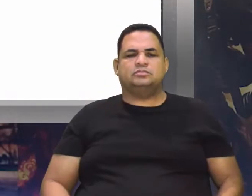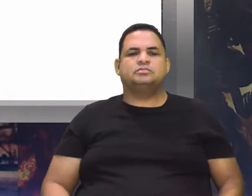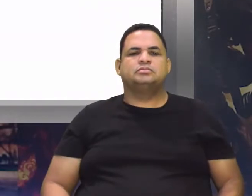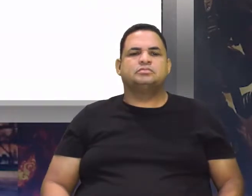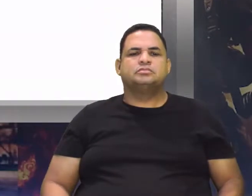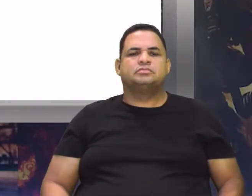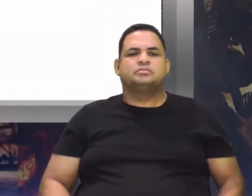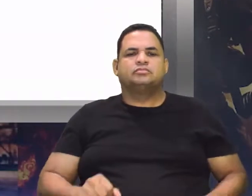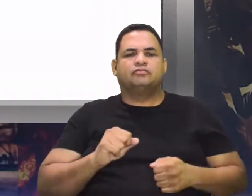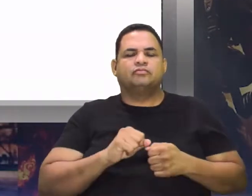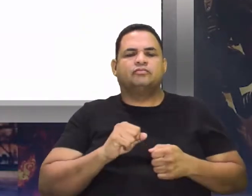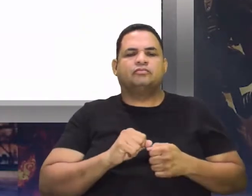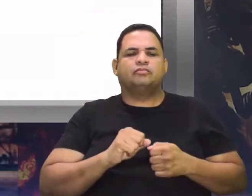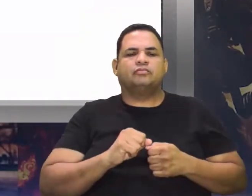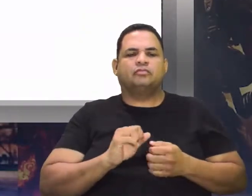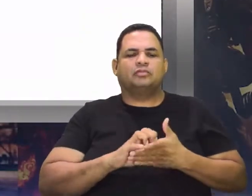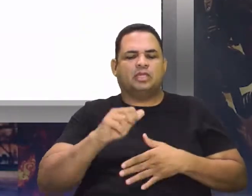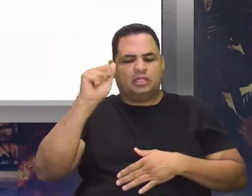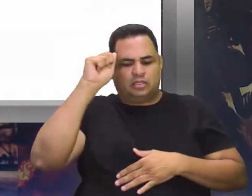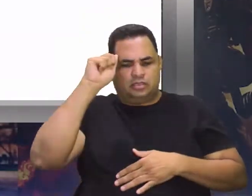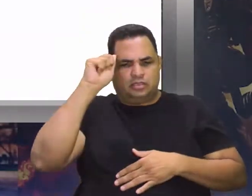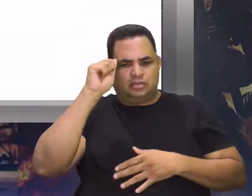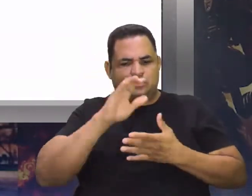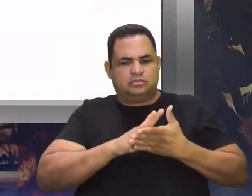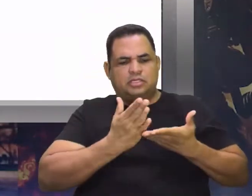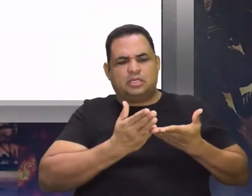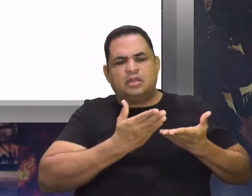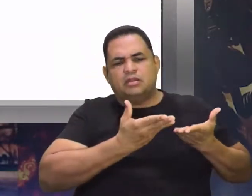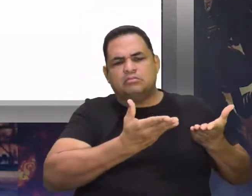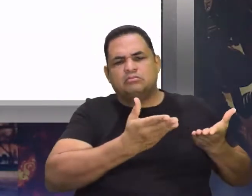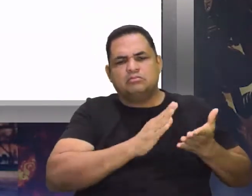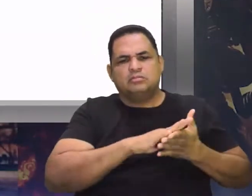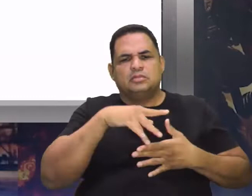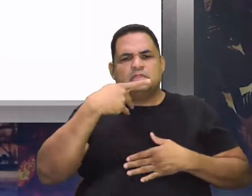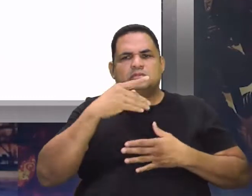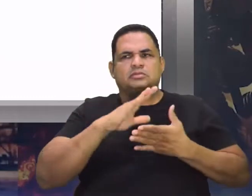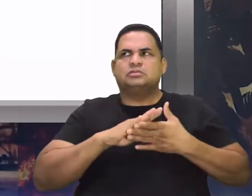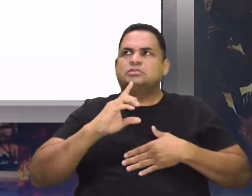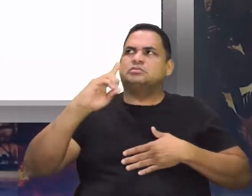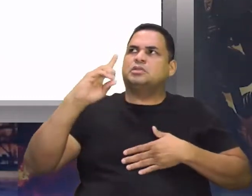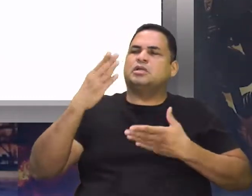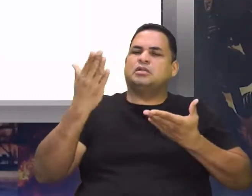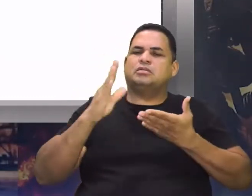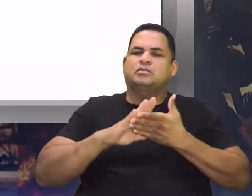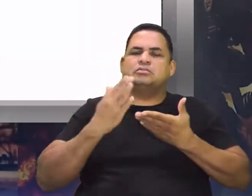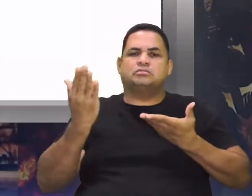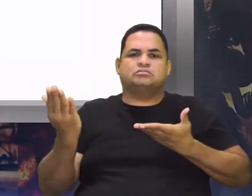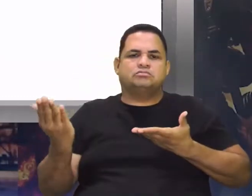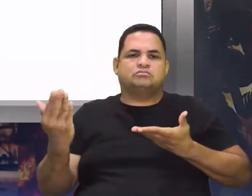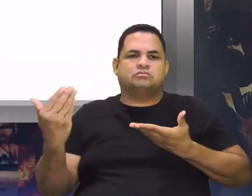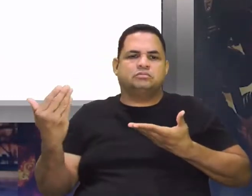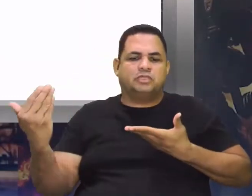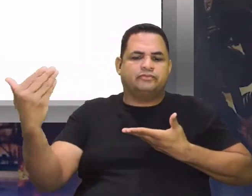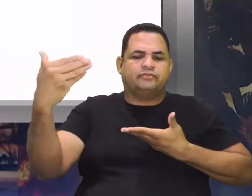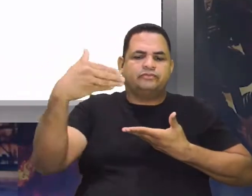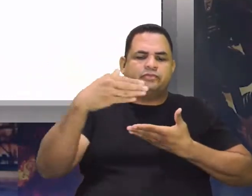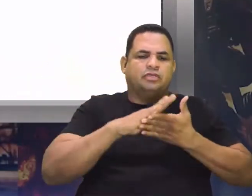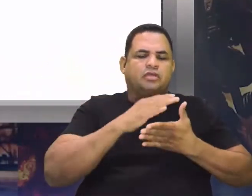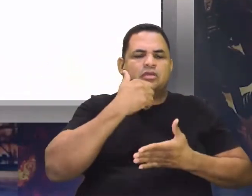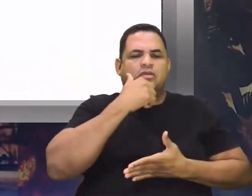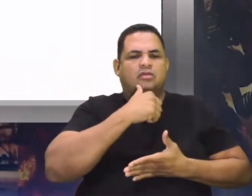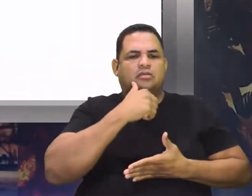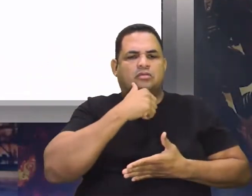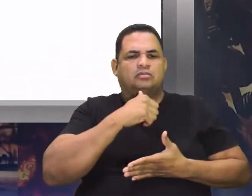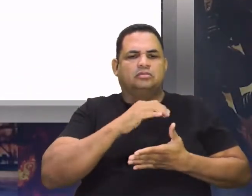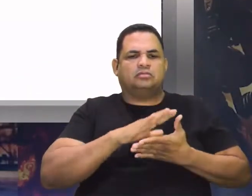Aí fez esse homem, aí o Adão ficava no paraíso, dizendo, Senhor, estou sozinho aqui, mande uma mulher. Deus mandou